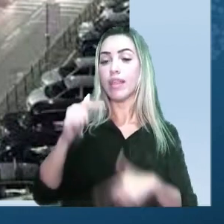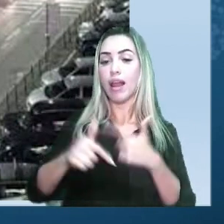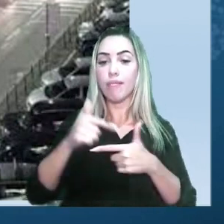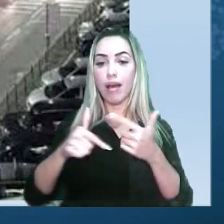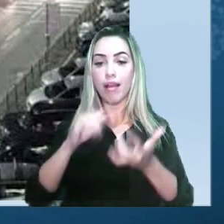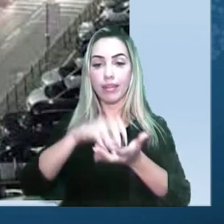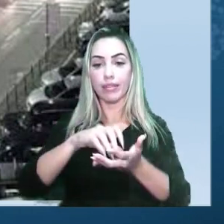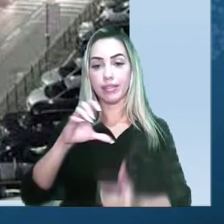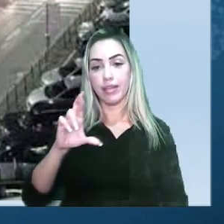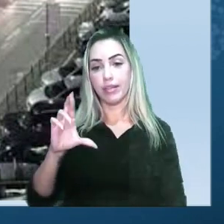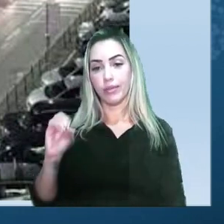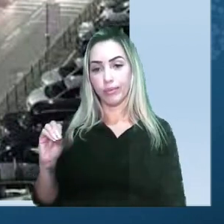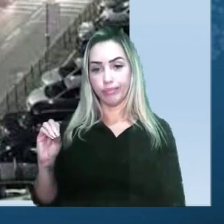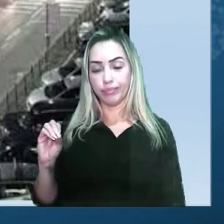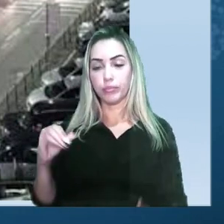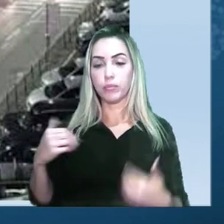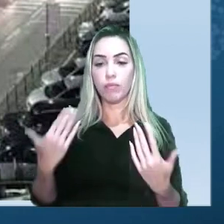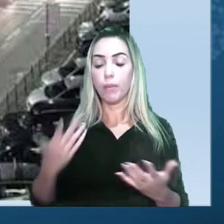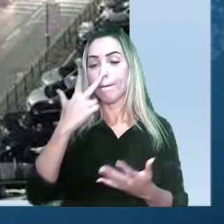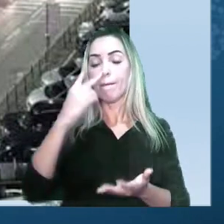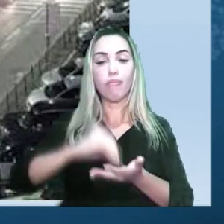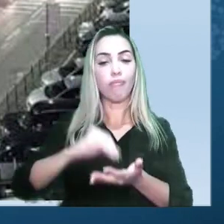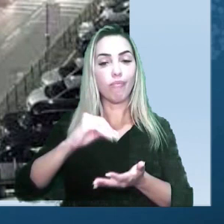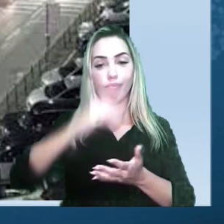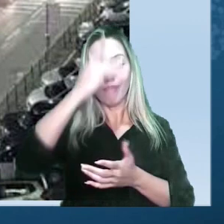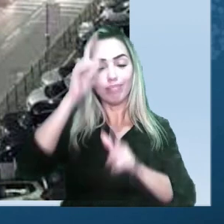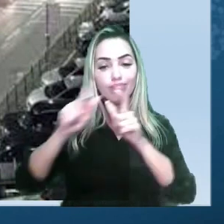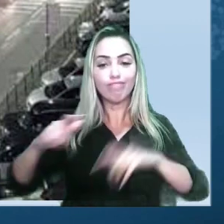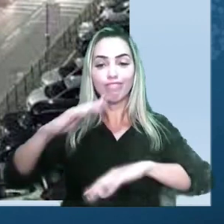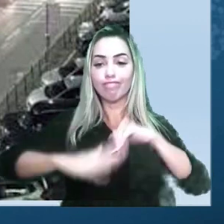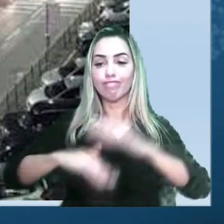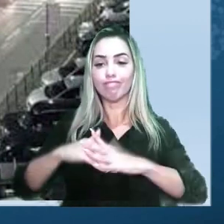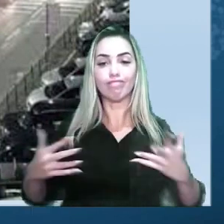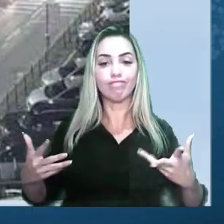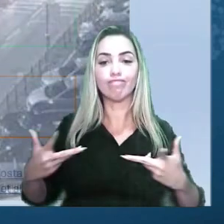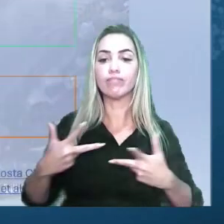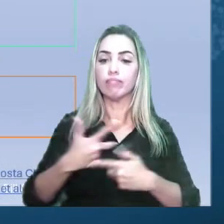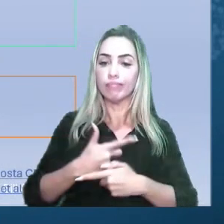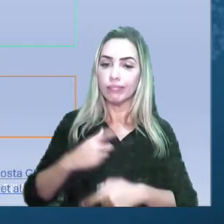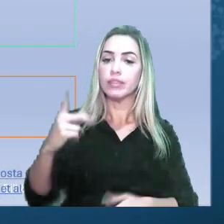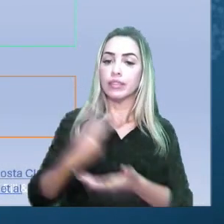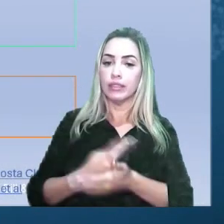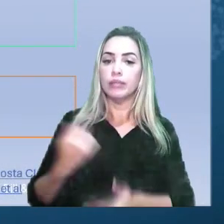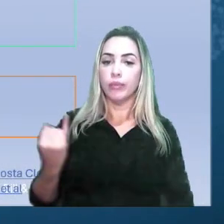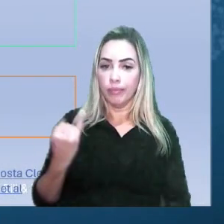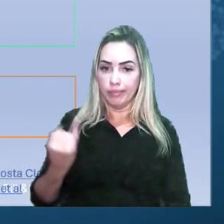CROs. Então, a falta de pessoal qualificado foi bastante significativa.